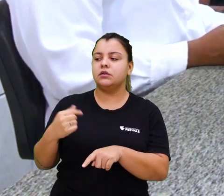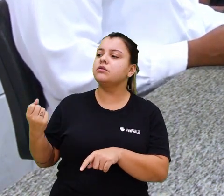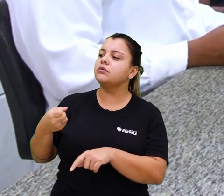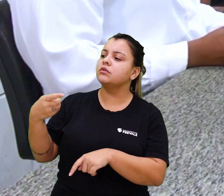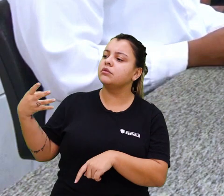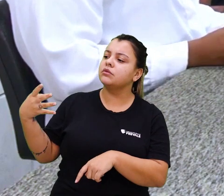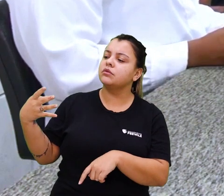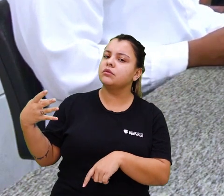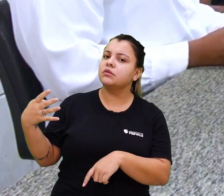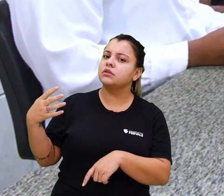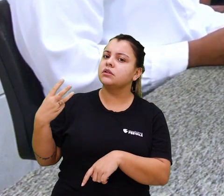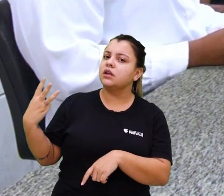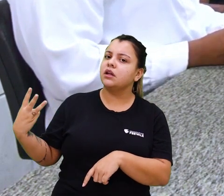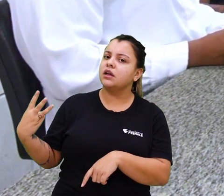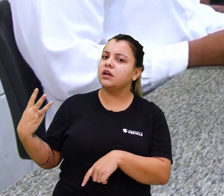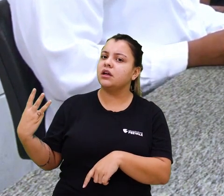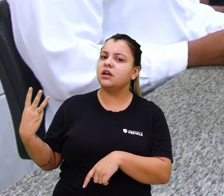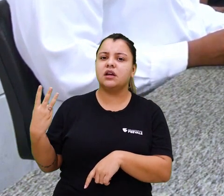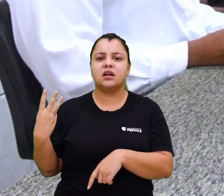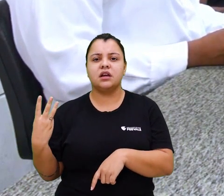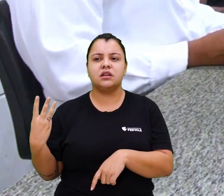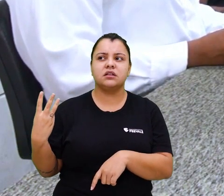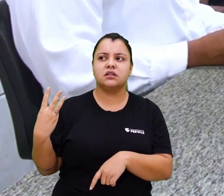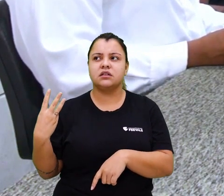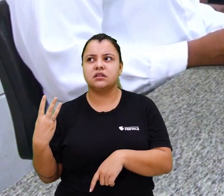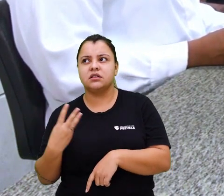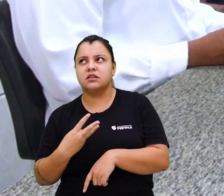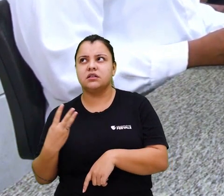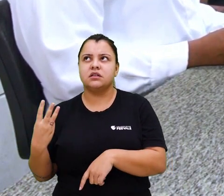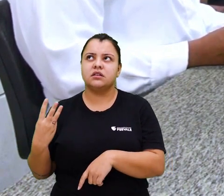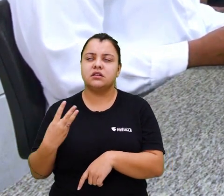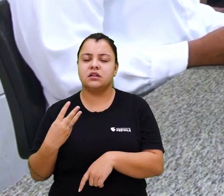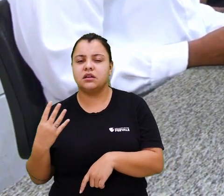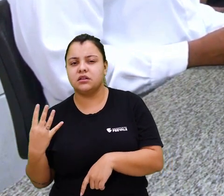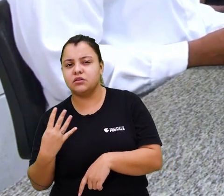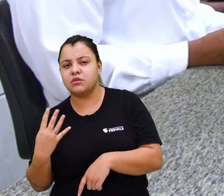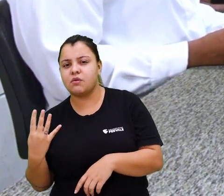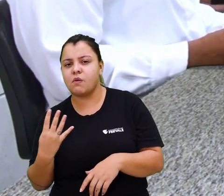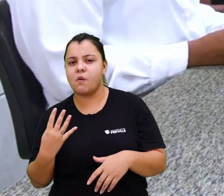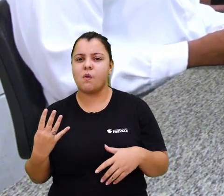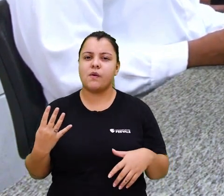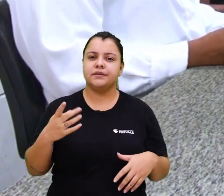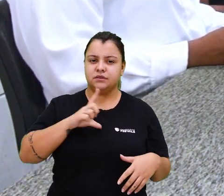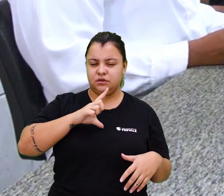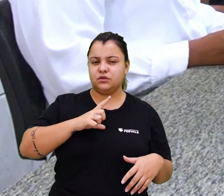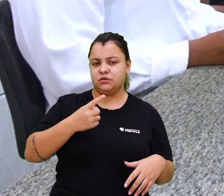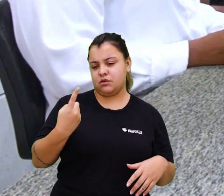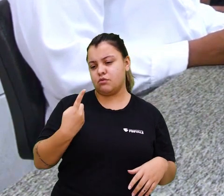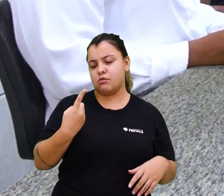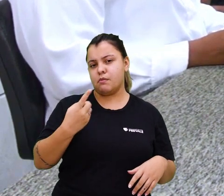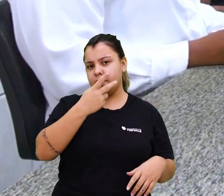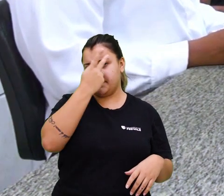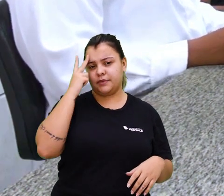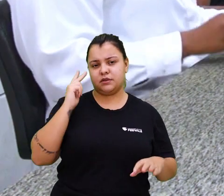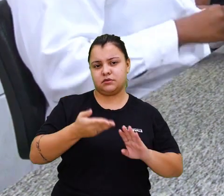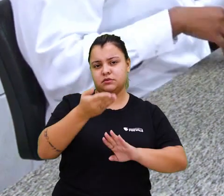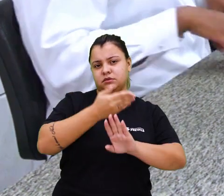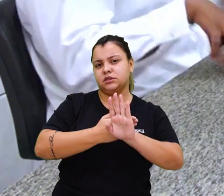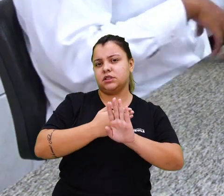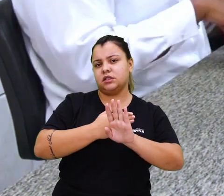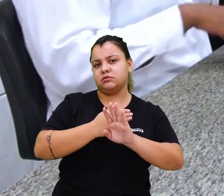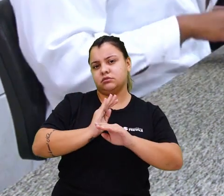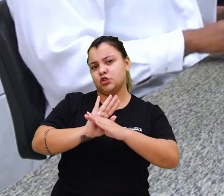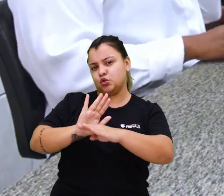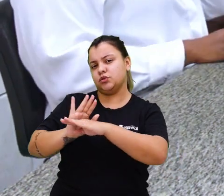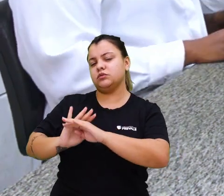quantos somos três somos é três tem uma pessoa que fica ainda é que fica mais stand by